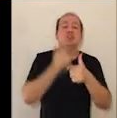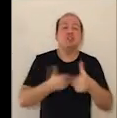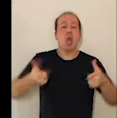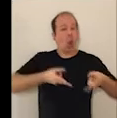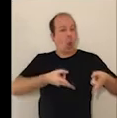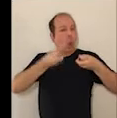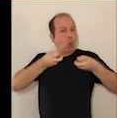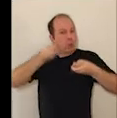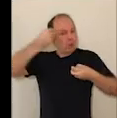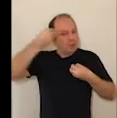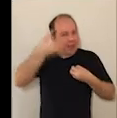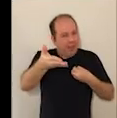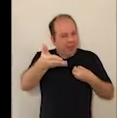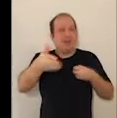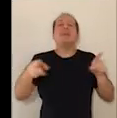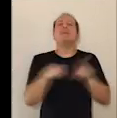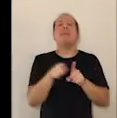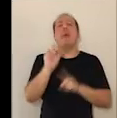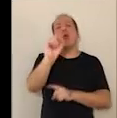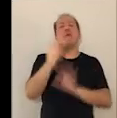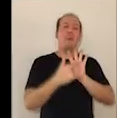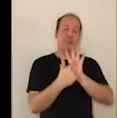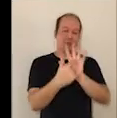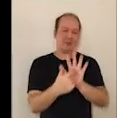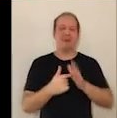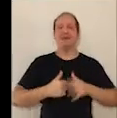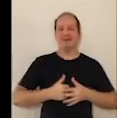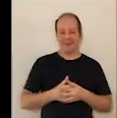os lucros com ele. E, como sinal,